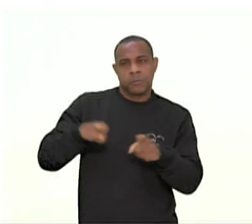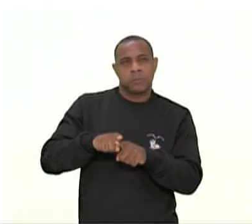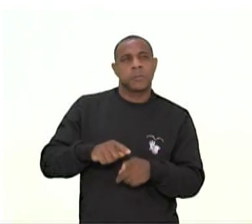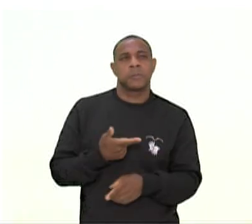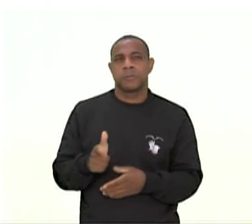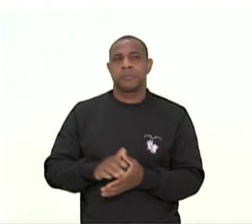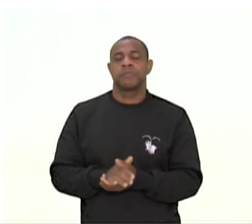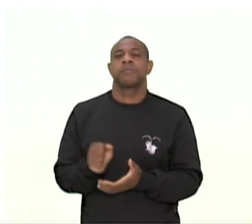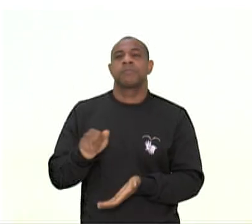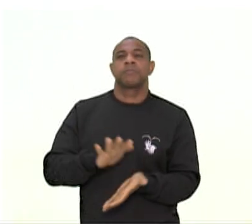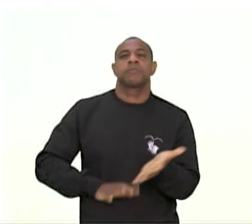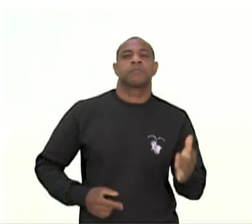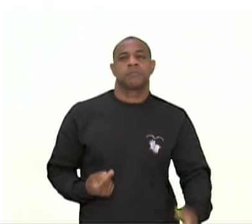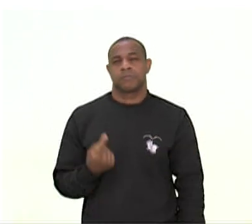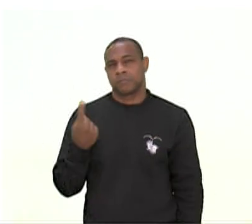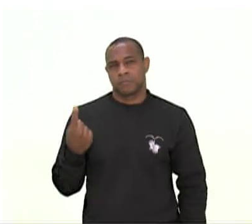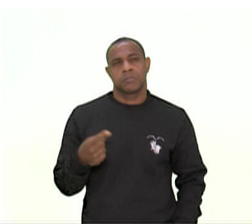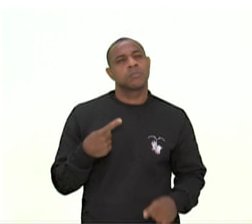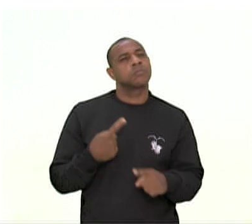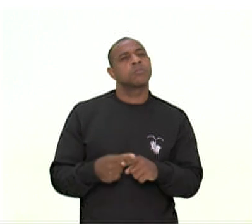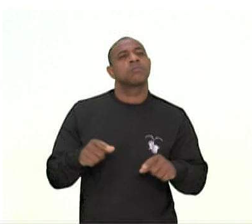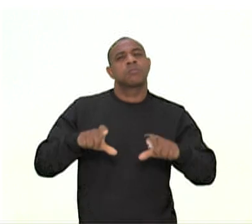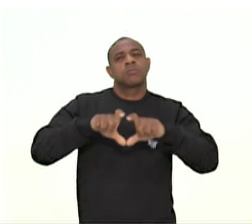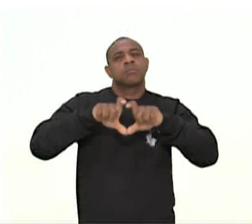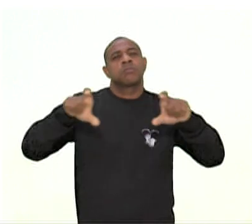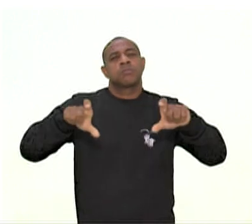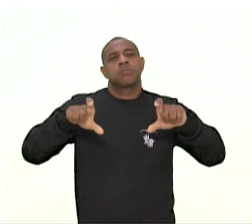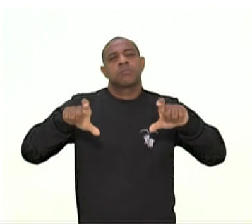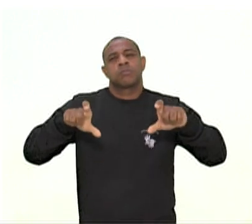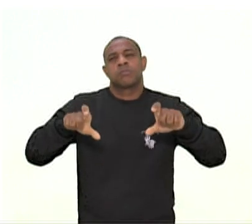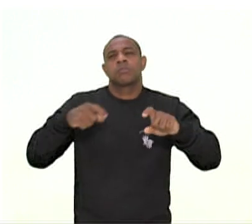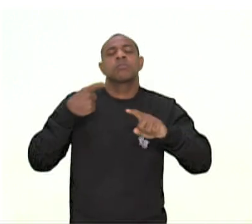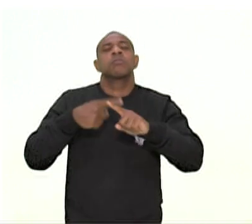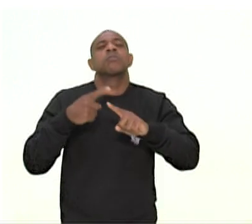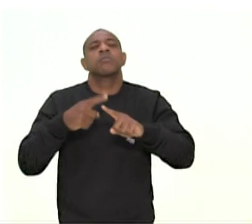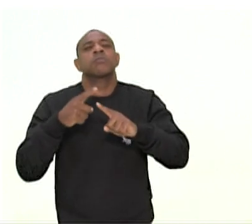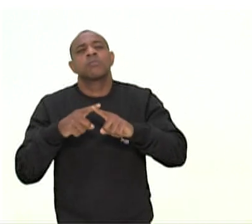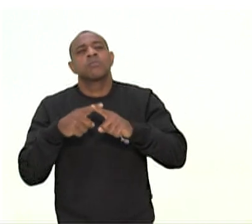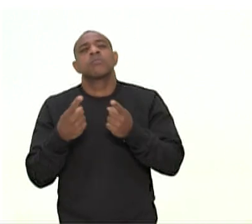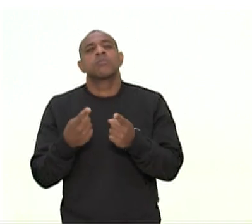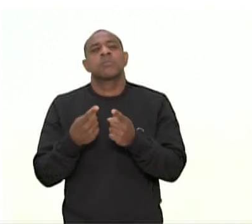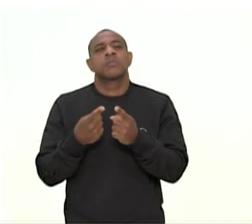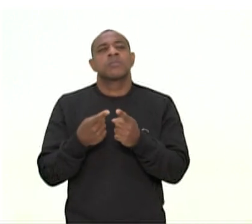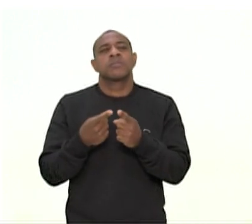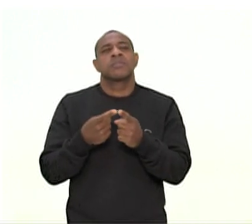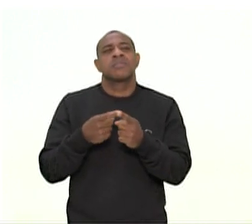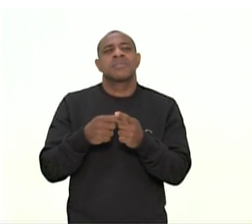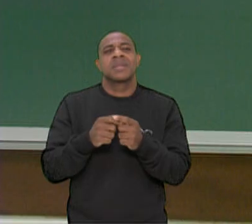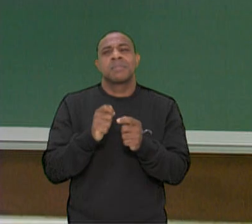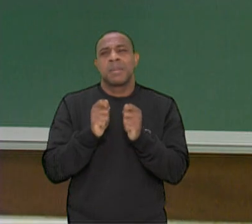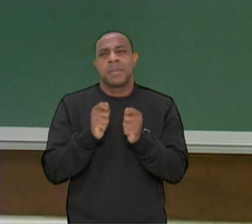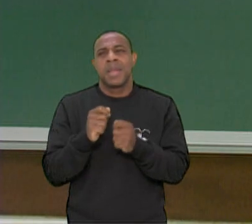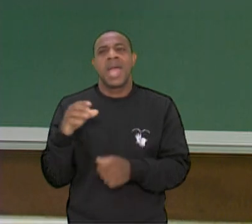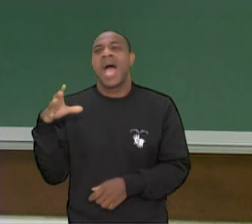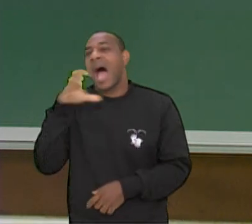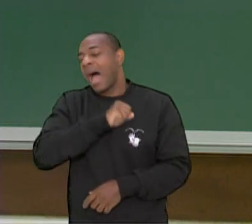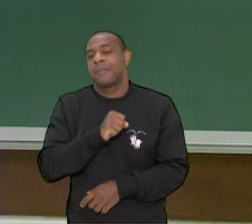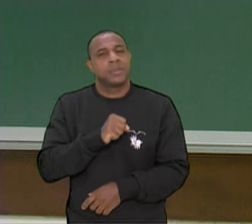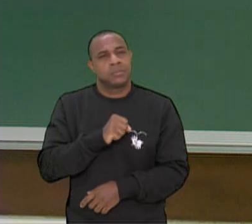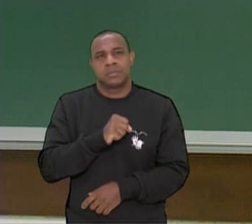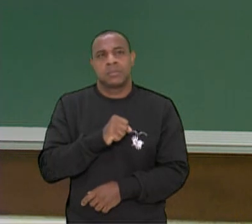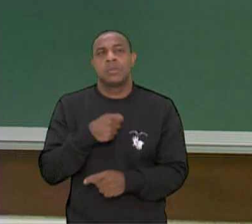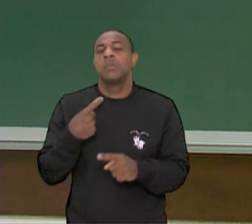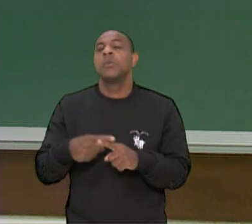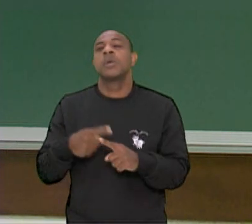Atividade 1. Por que a charge é tida como uma narrativa efêmera? Ou seja, passageira que evapora?